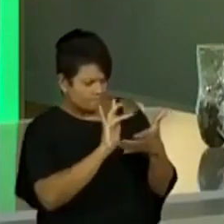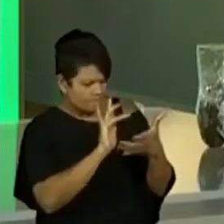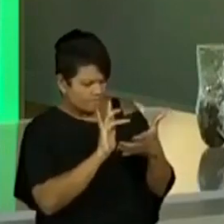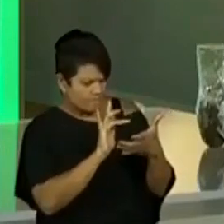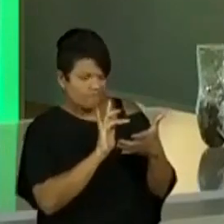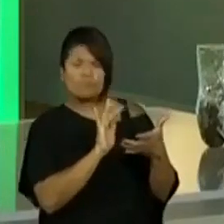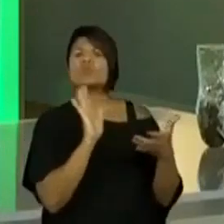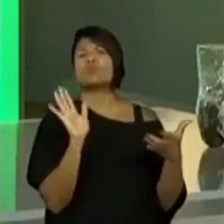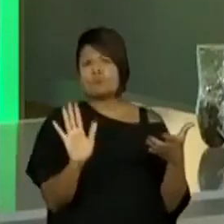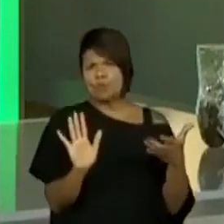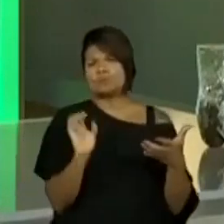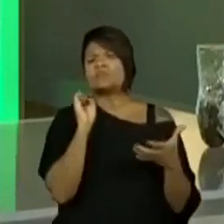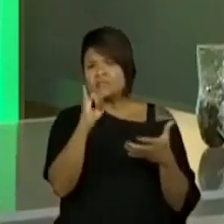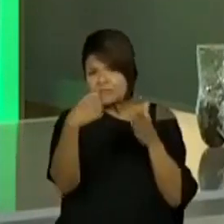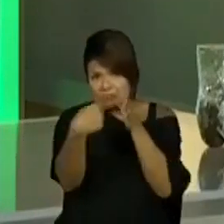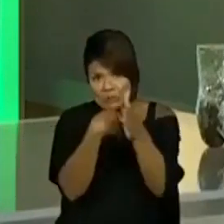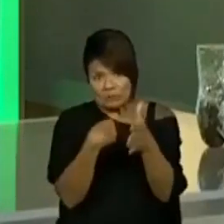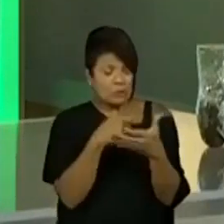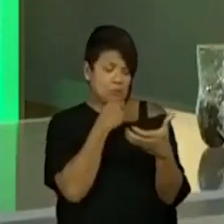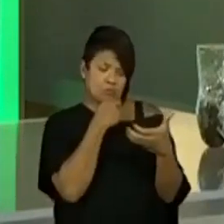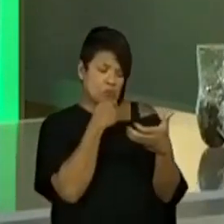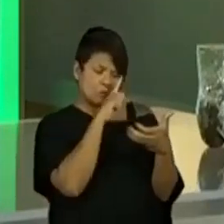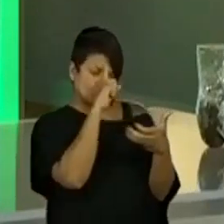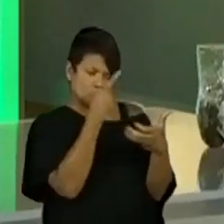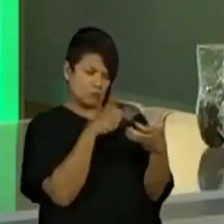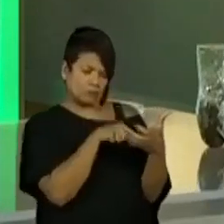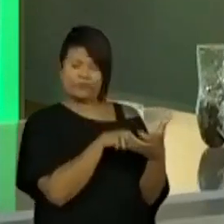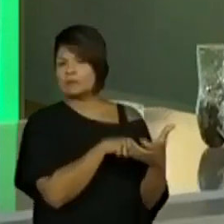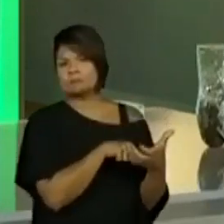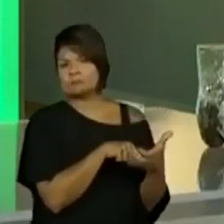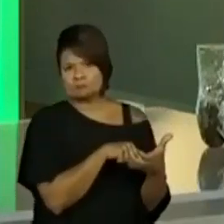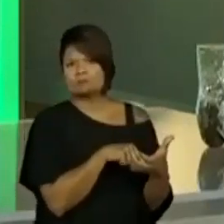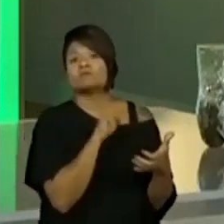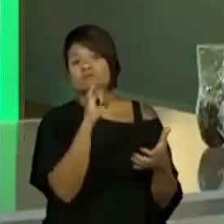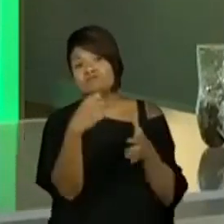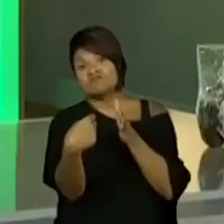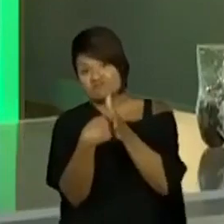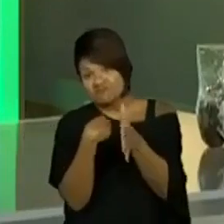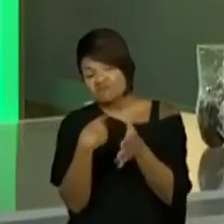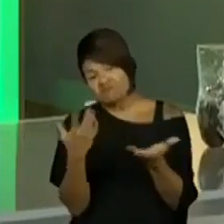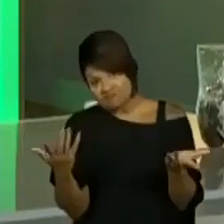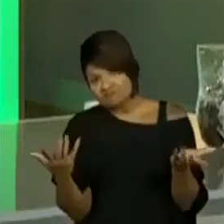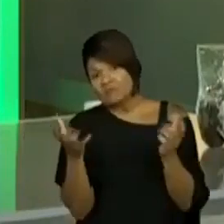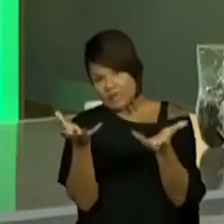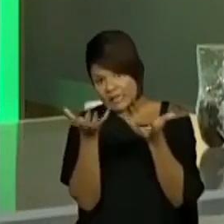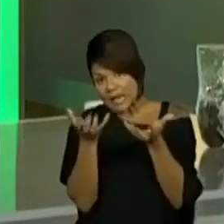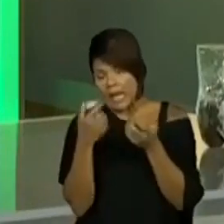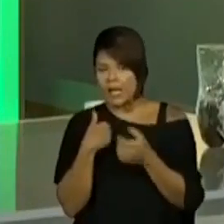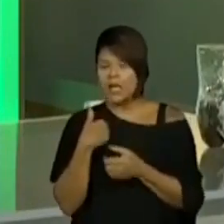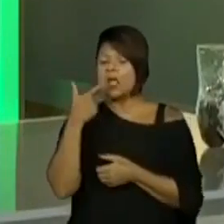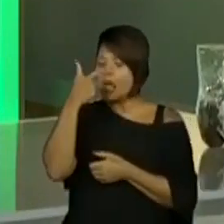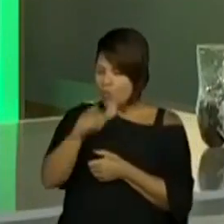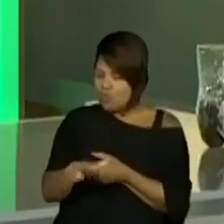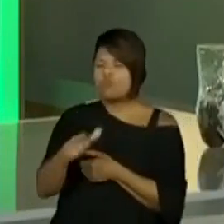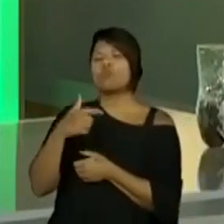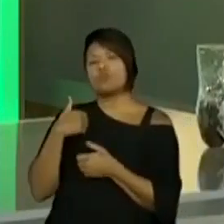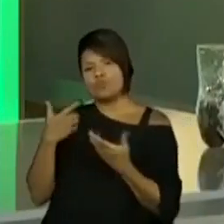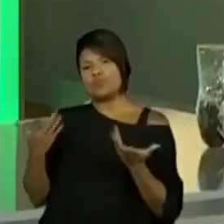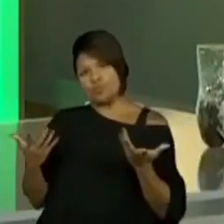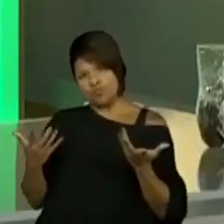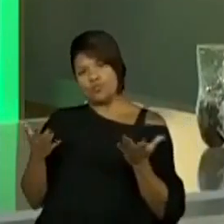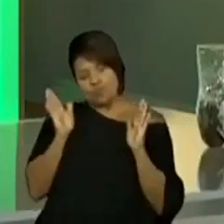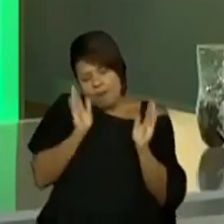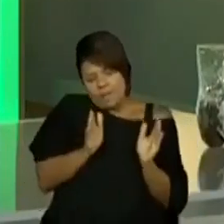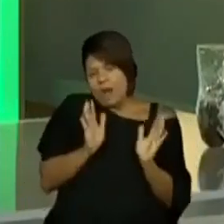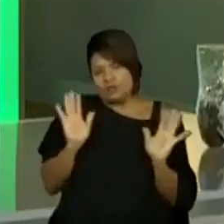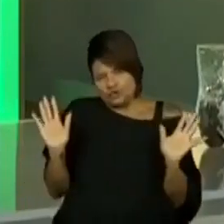Bom, se tiver alguma pergunta, ainda não tem dúvida, mas se tiverem alguma dúvida, quiserem que a Pro repita alguma partezinha aqui, é